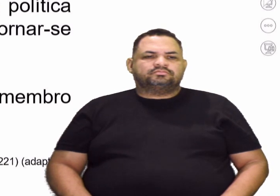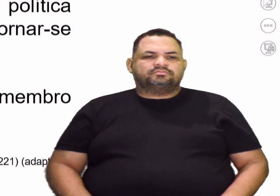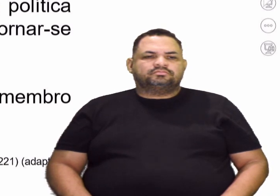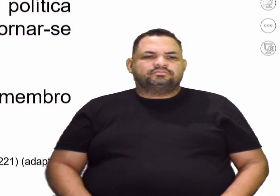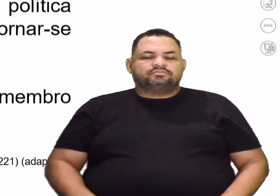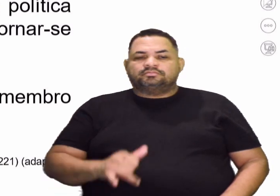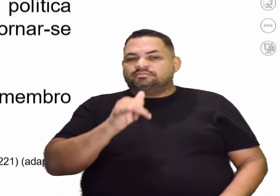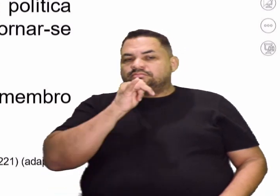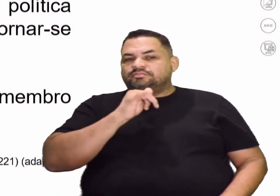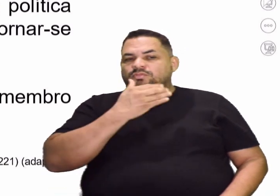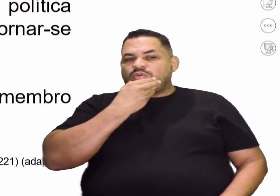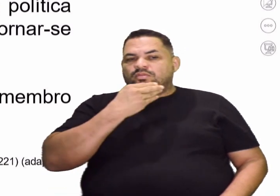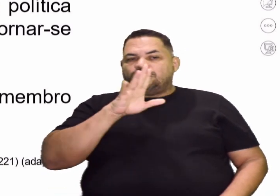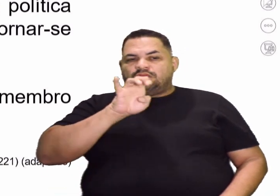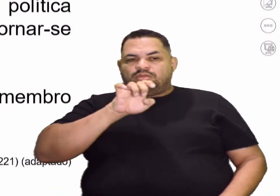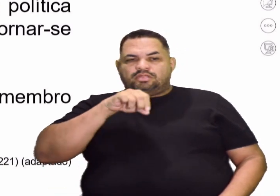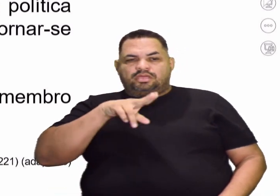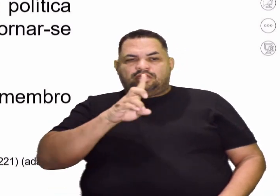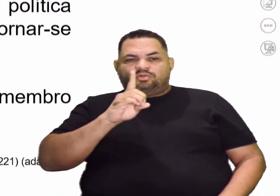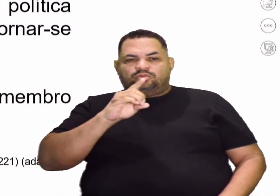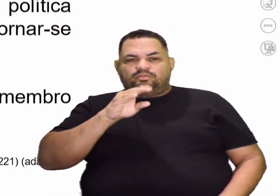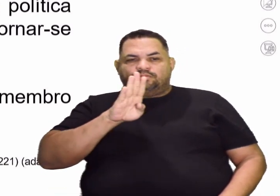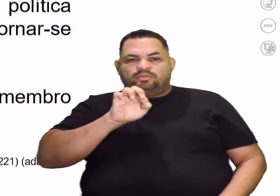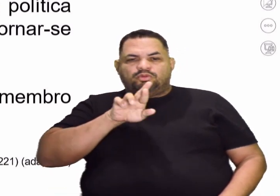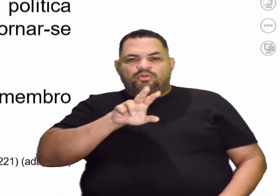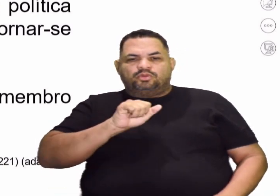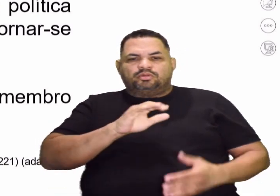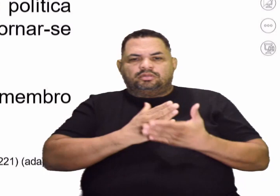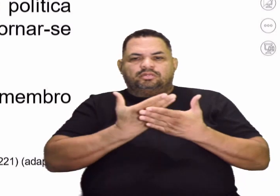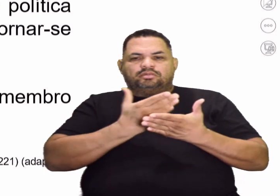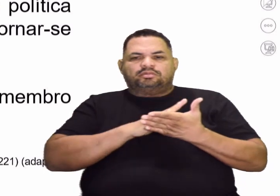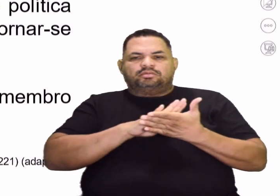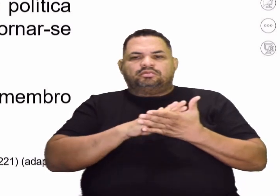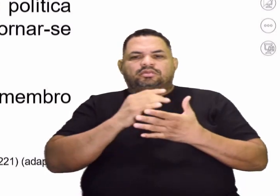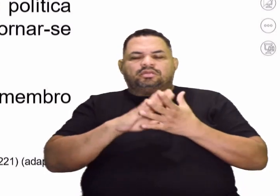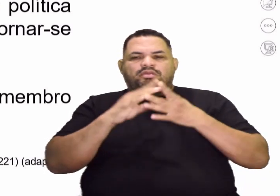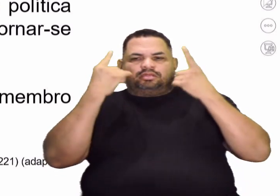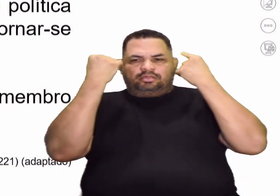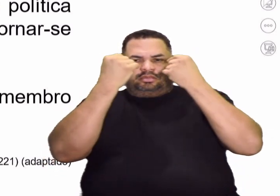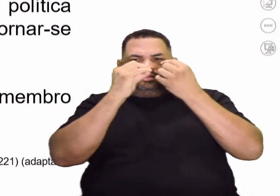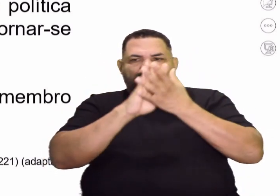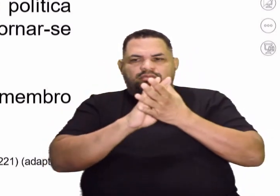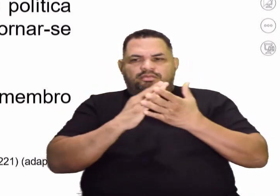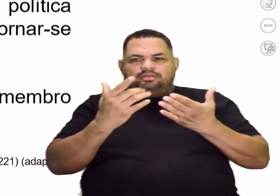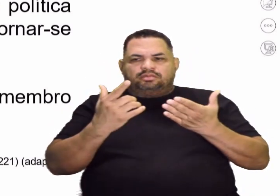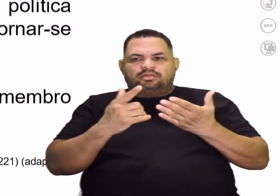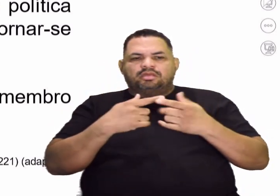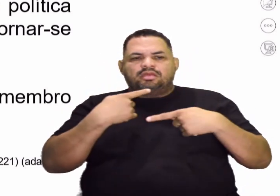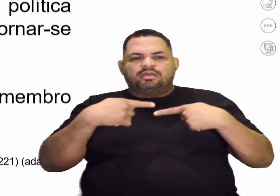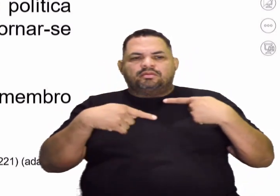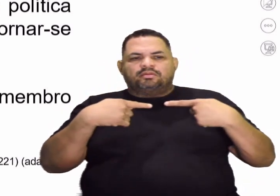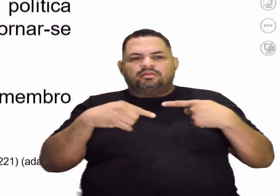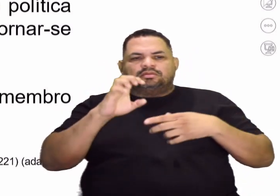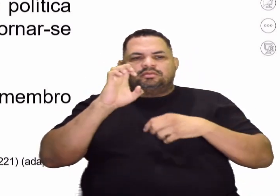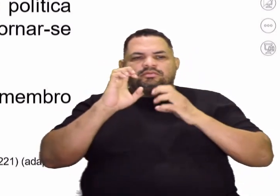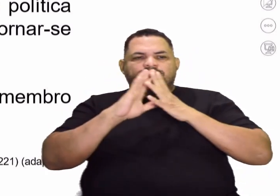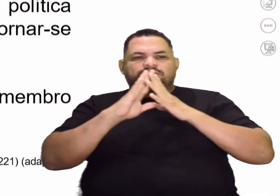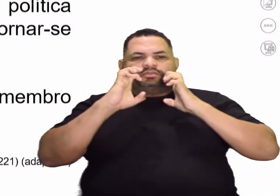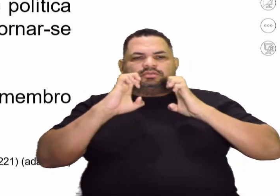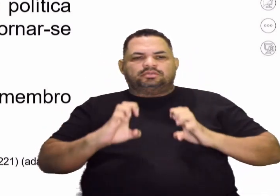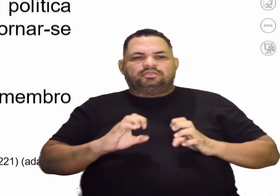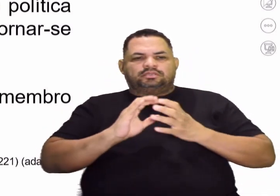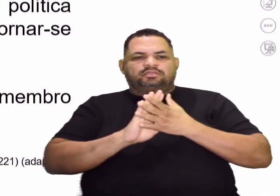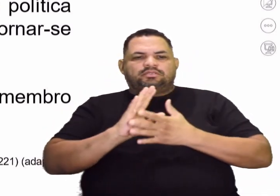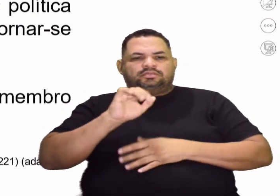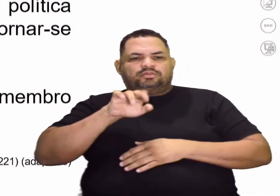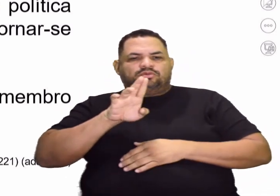Por exemplo, Leonardo Bruni, ele traduz do grego as obras A Política e Ética Nicômica de Aristóteles,